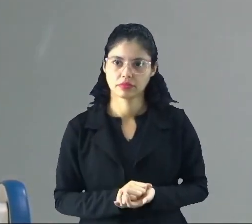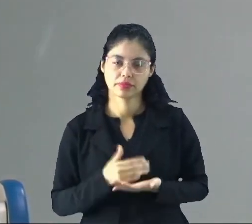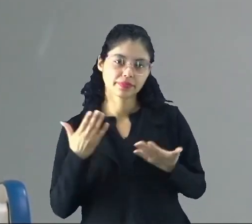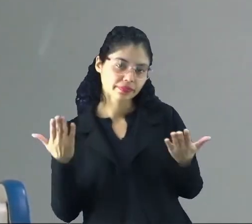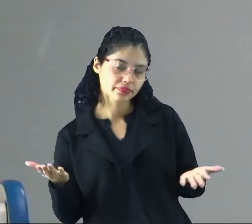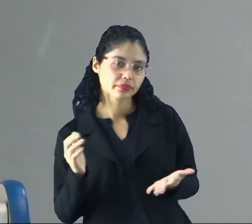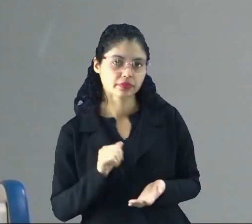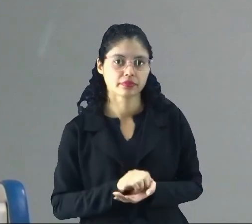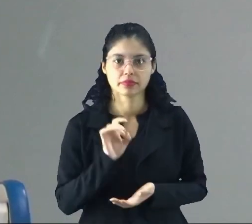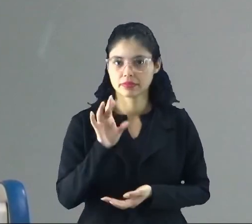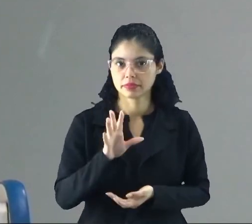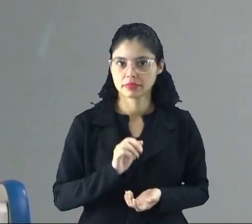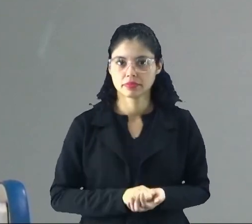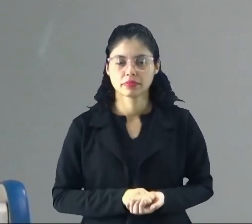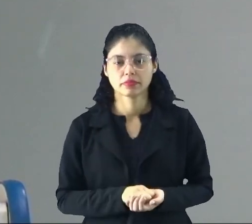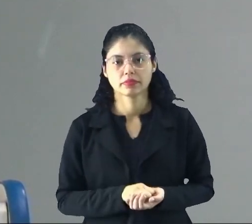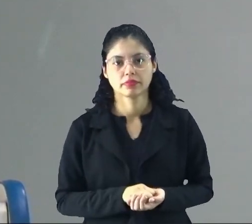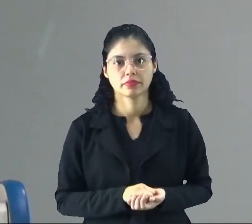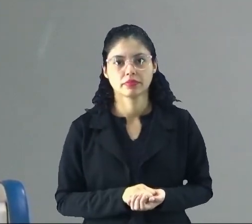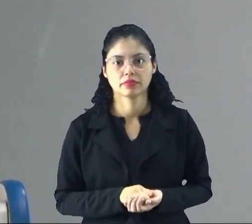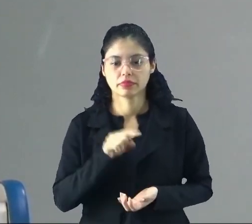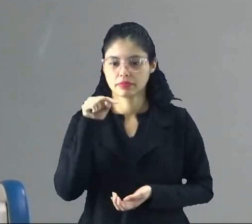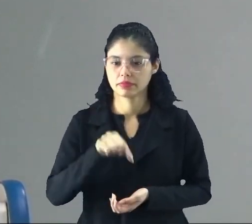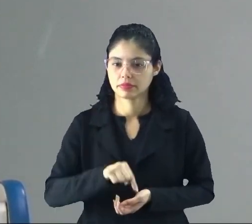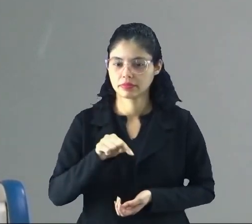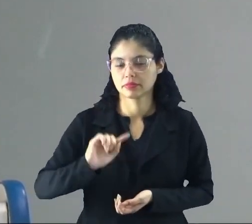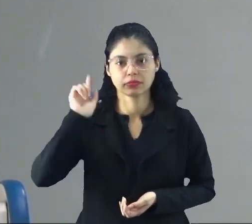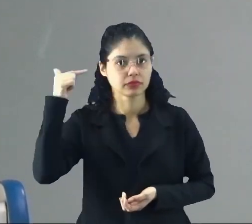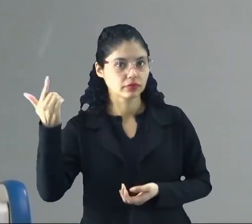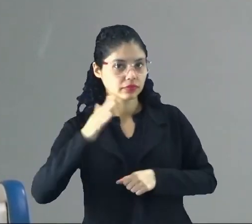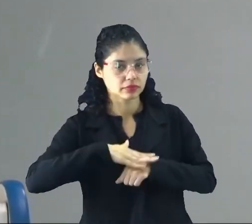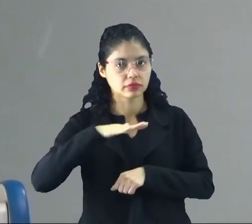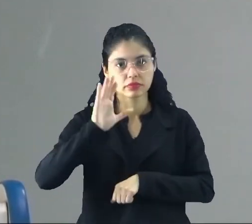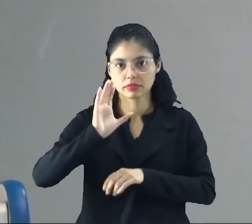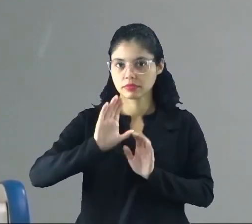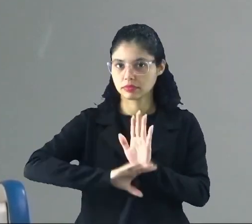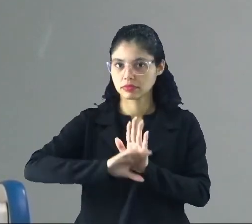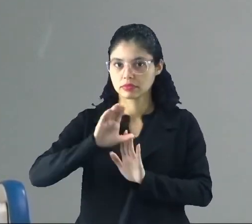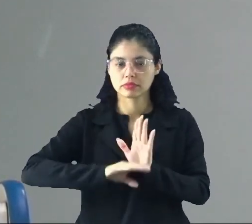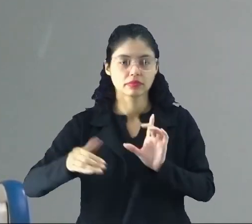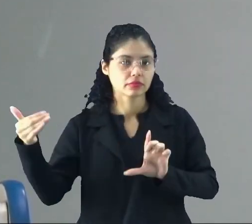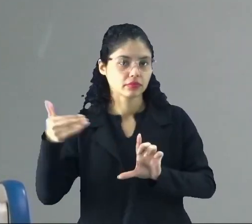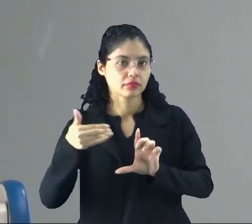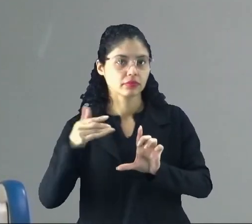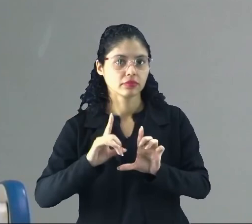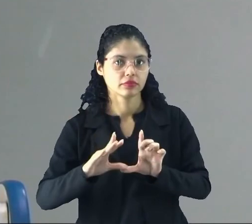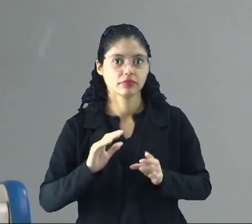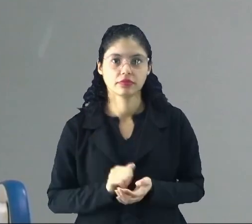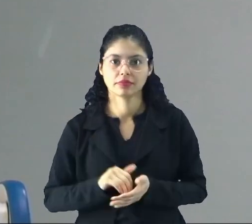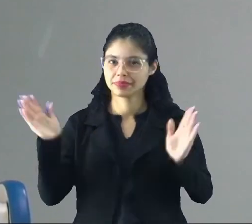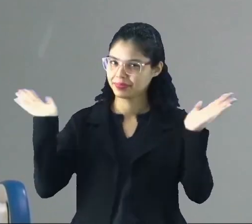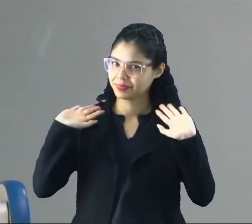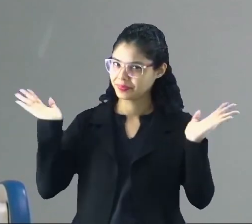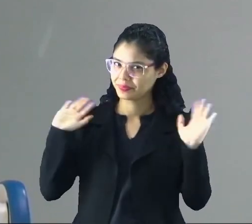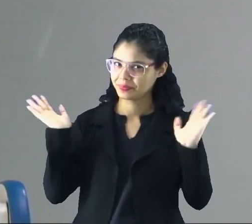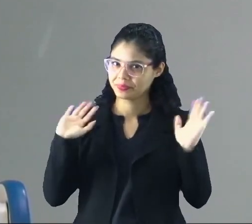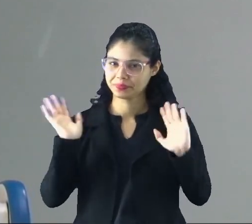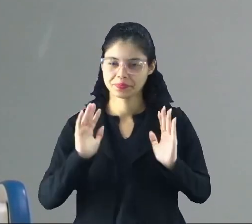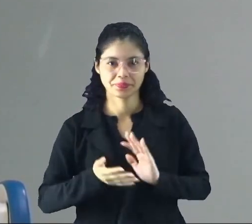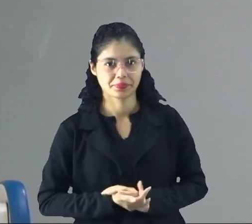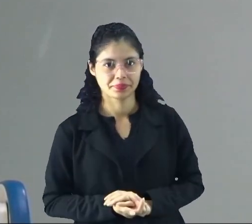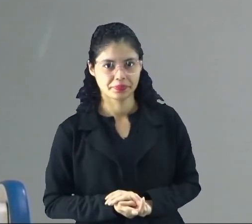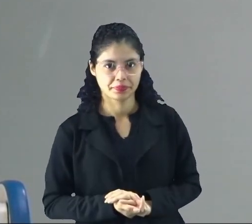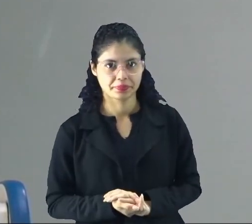Então, por hoje é só. Para ter acesso a esse e demais conteúdos, acesse a plataforma Eduque. Tchau, tchau!